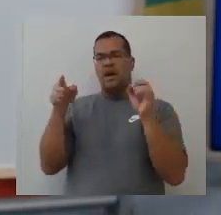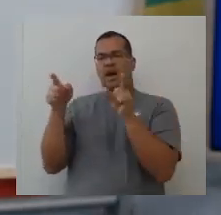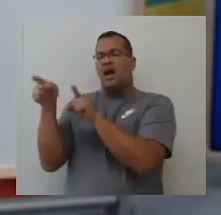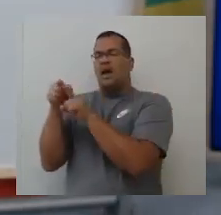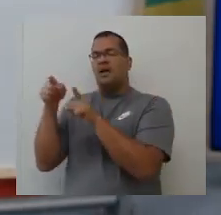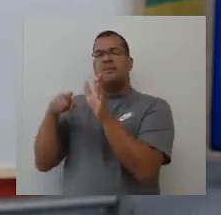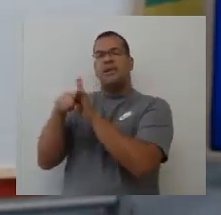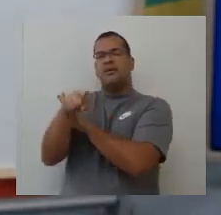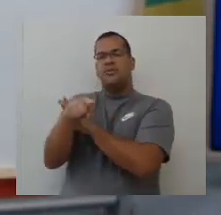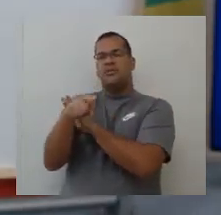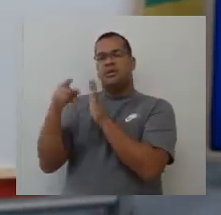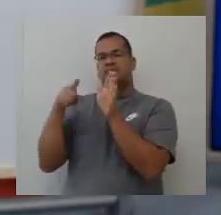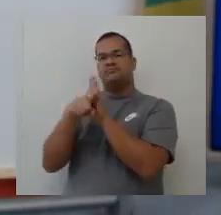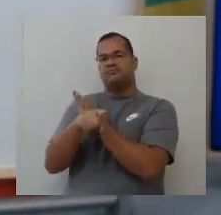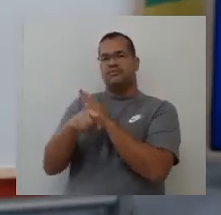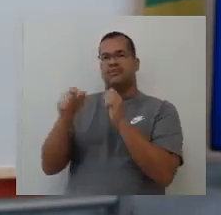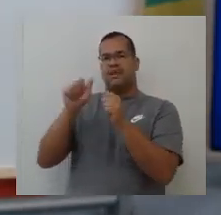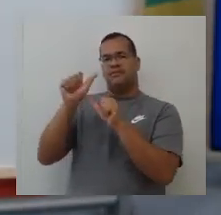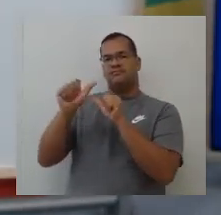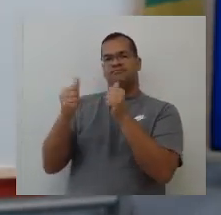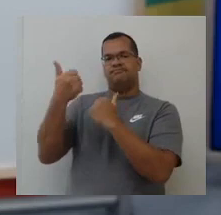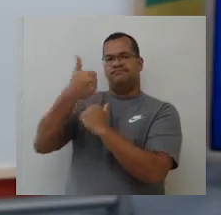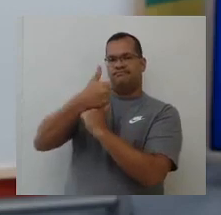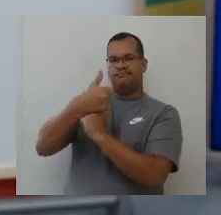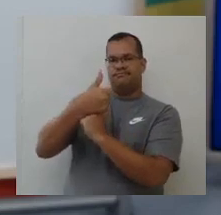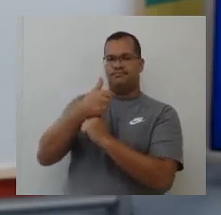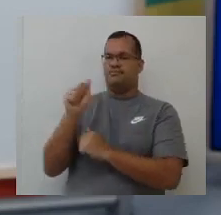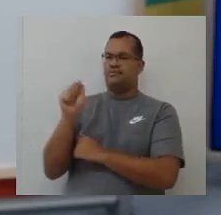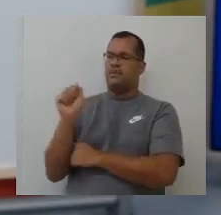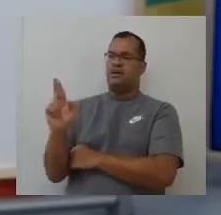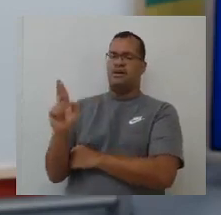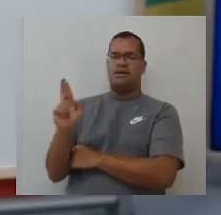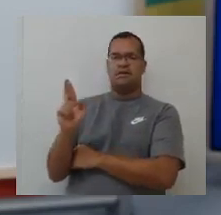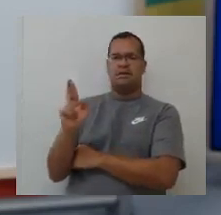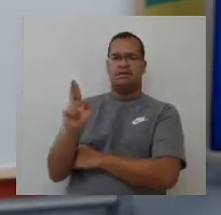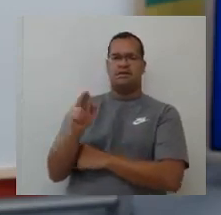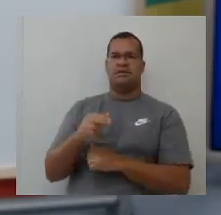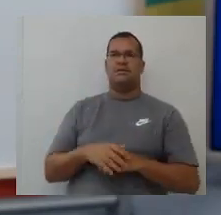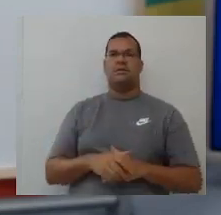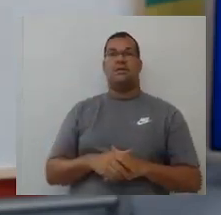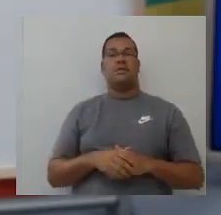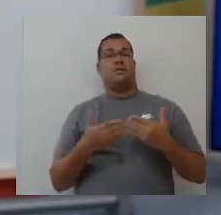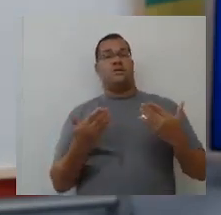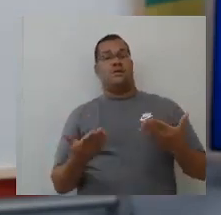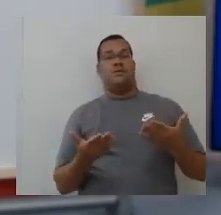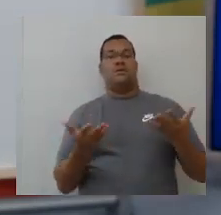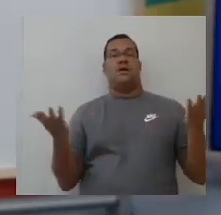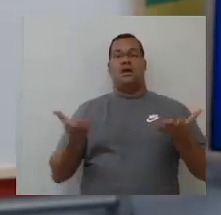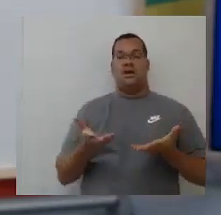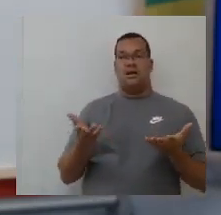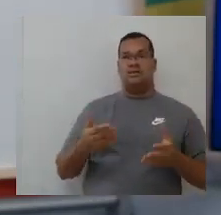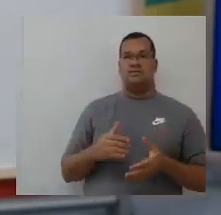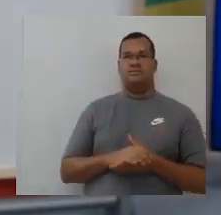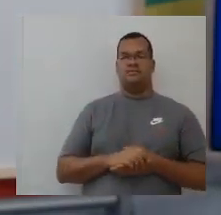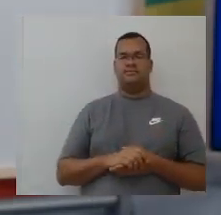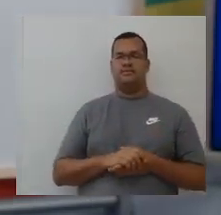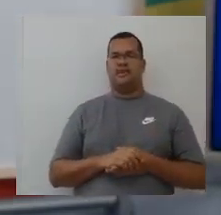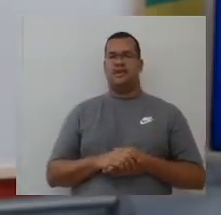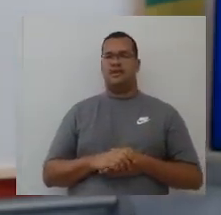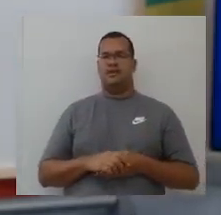question tag, esse am deve ser substituído por are. Então, opa, I am handsome.